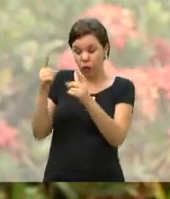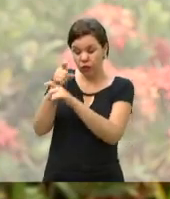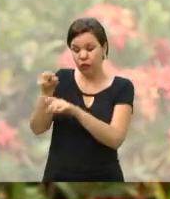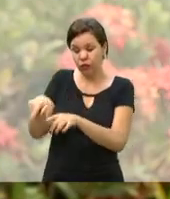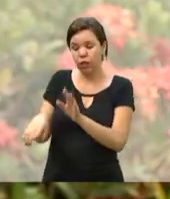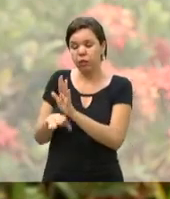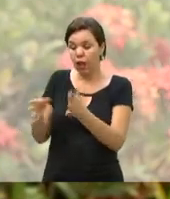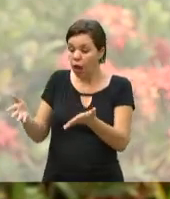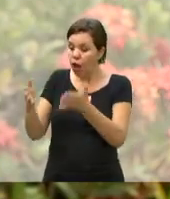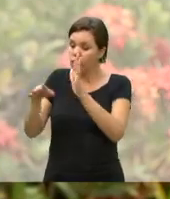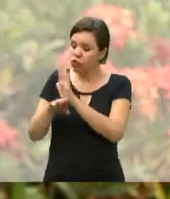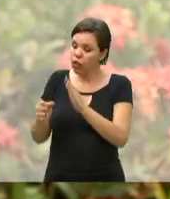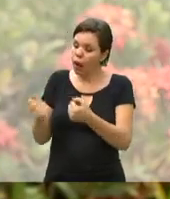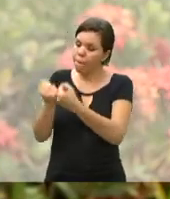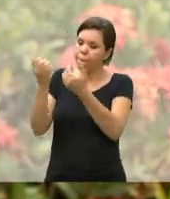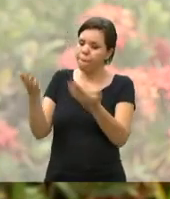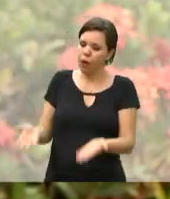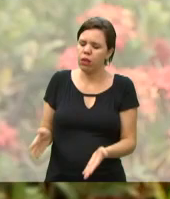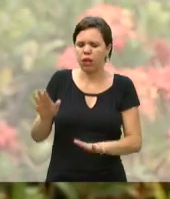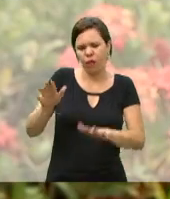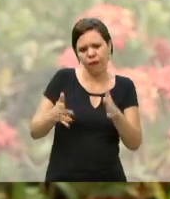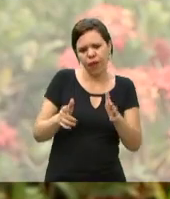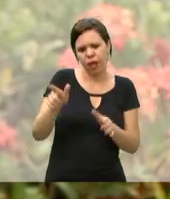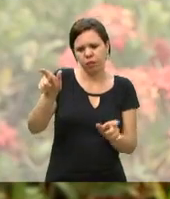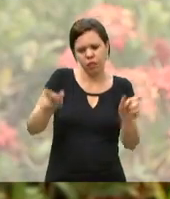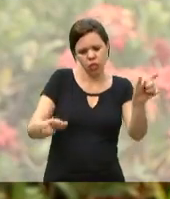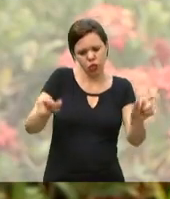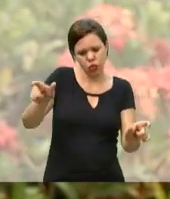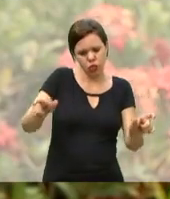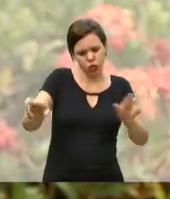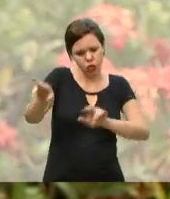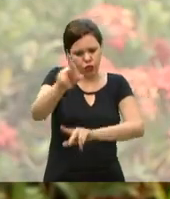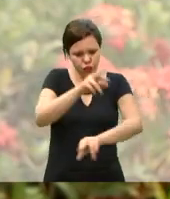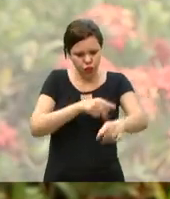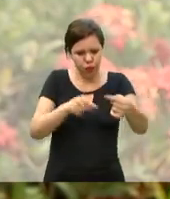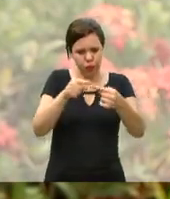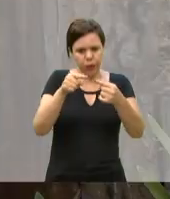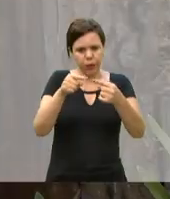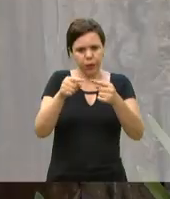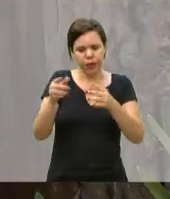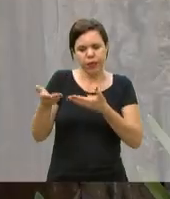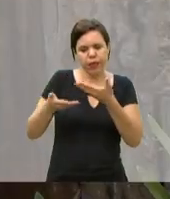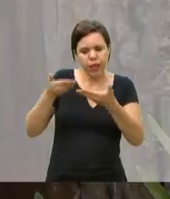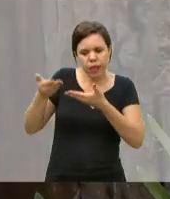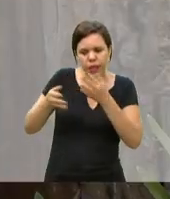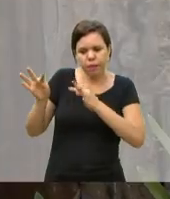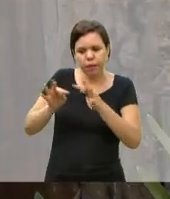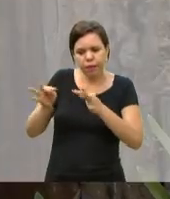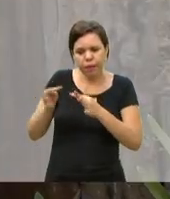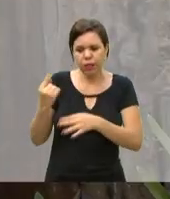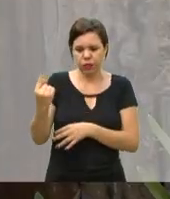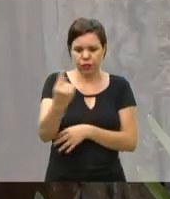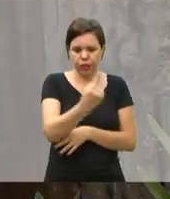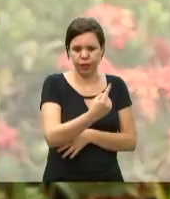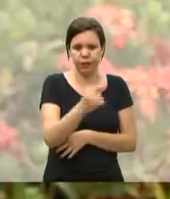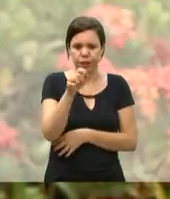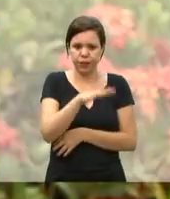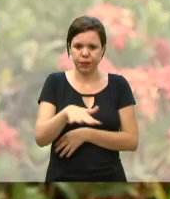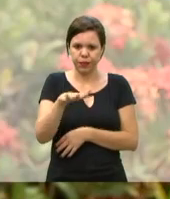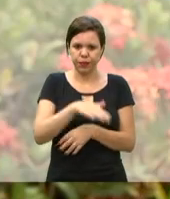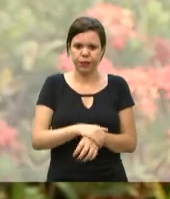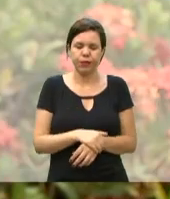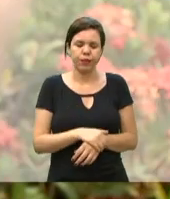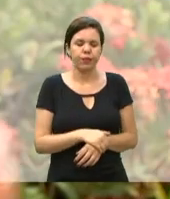é? Talvez o perfil de tratamento deva estar nessas áreas. Na individualidade, né, isso,